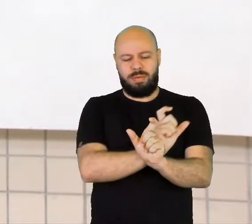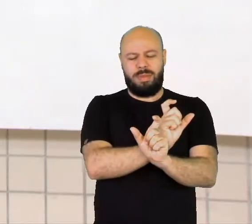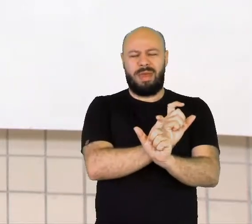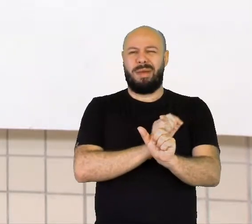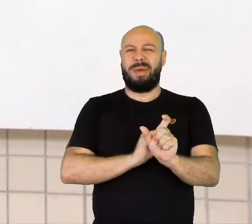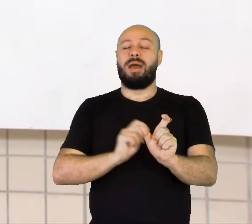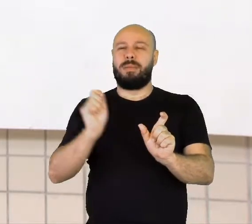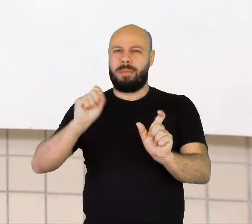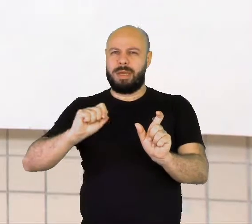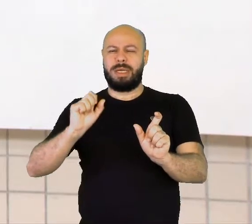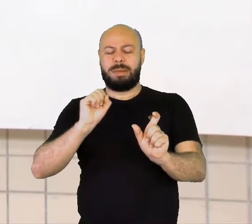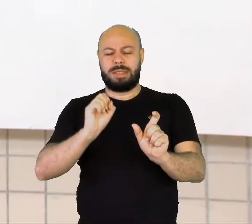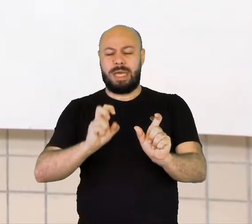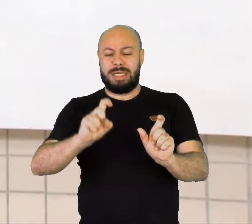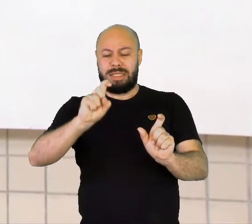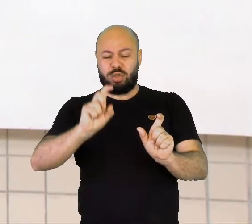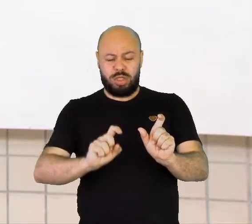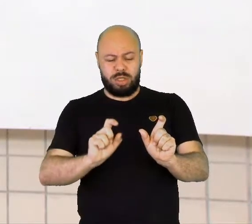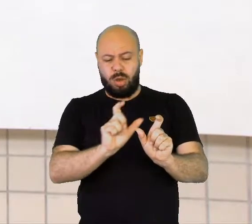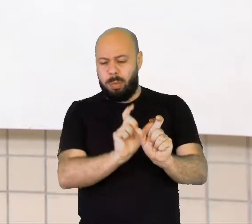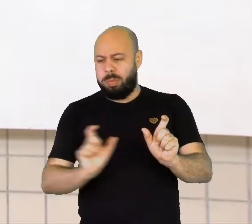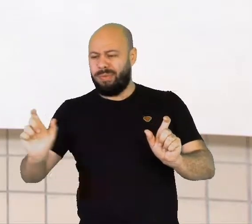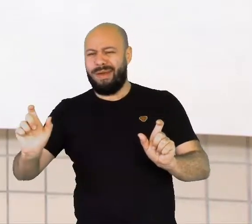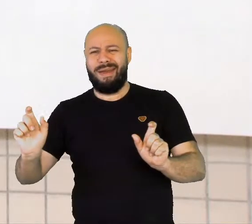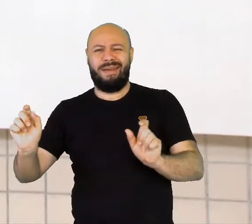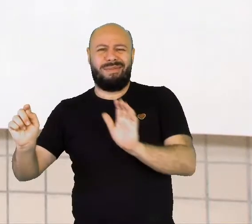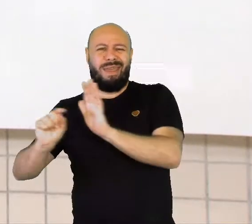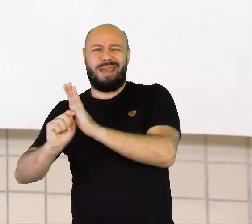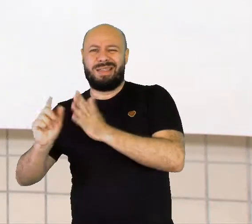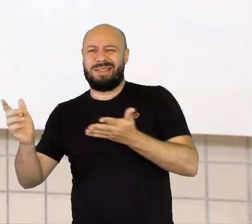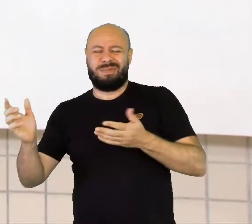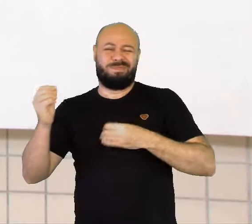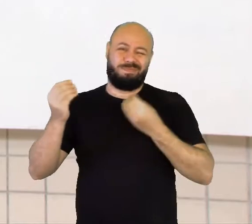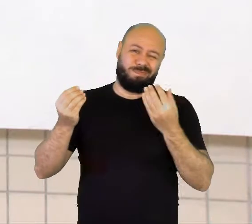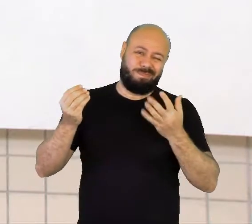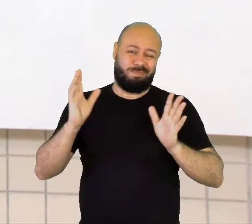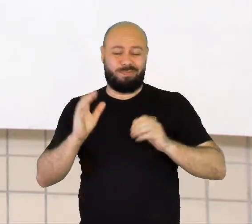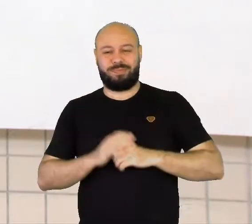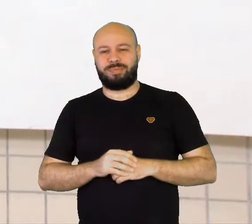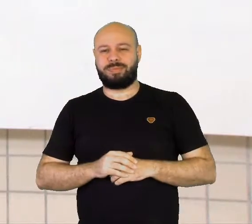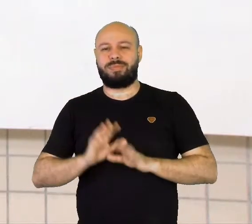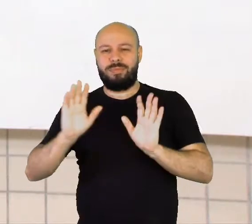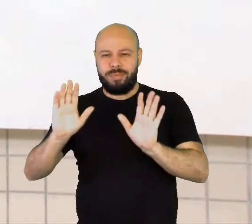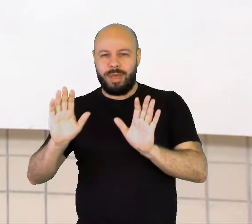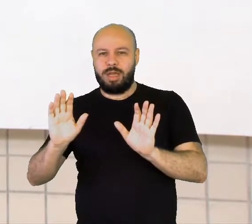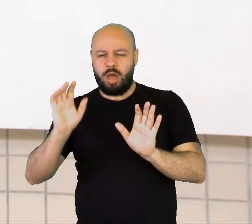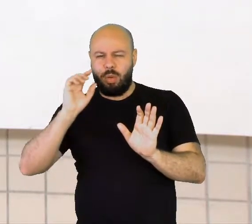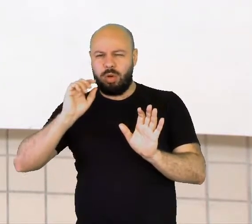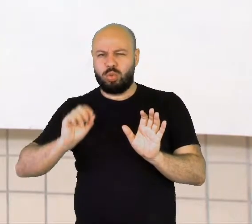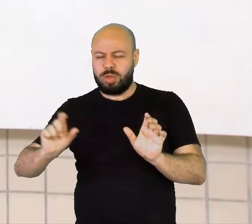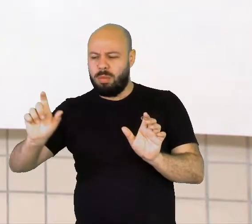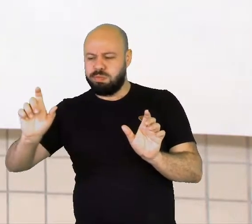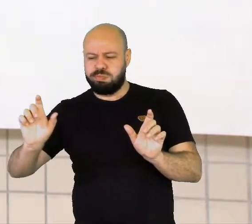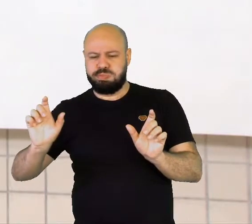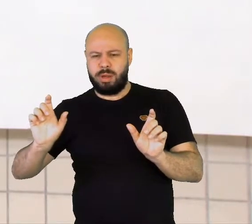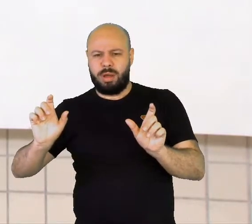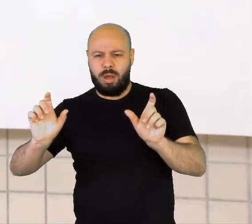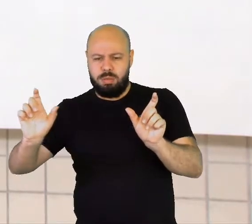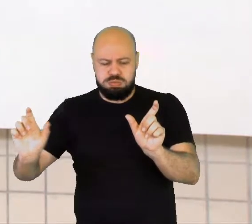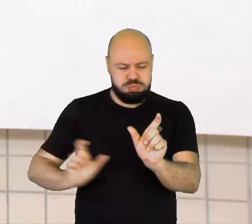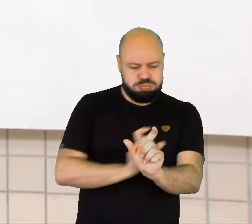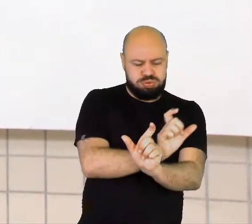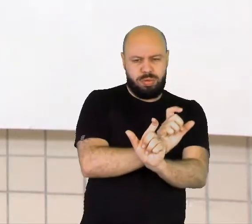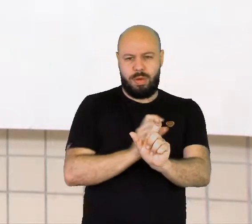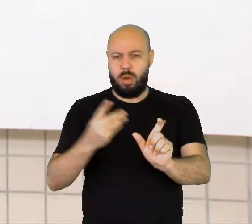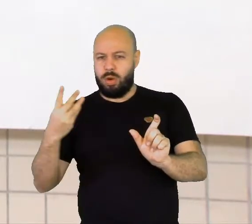número negativo que está me dando essa propriedade diferente. Então, vou deixar ele no segundo membro para vocês verem como que vai ficar. Então, os